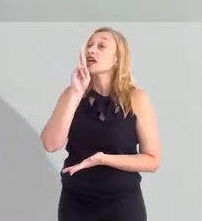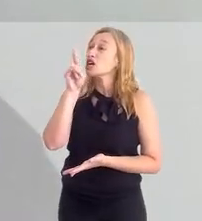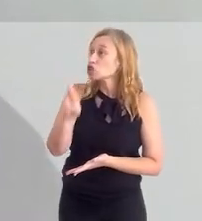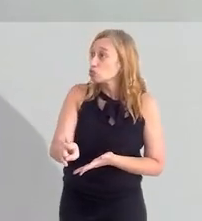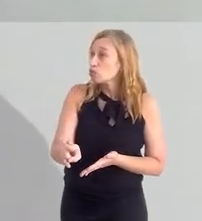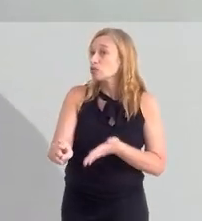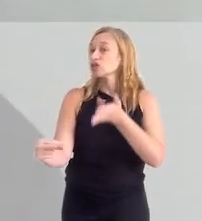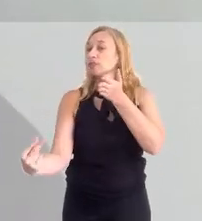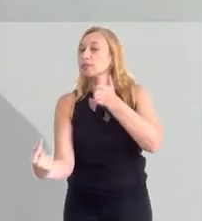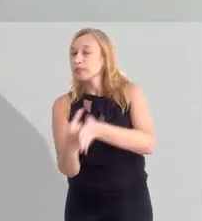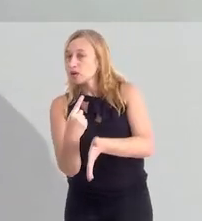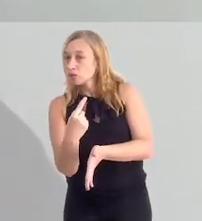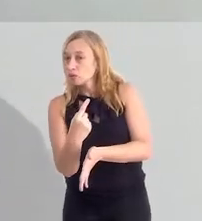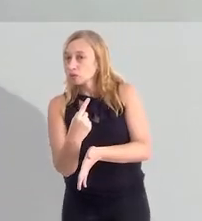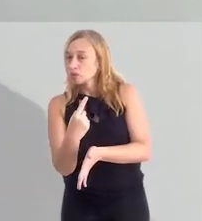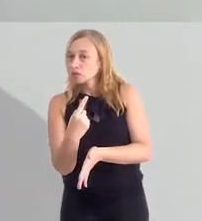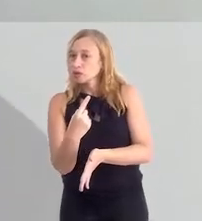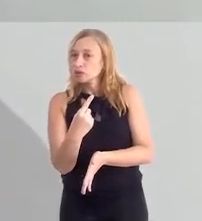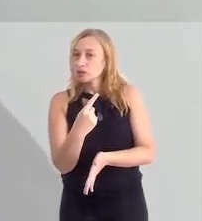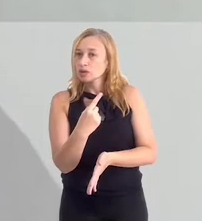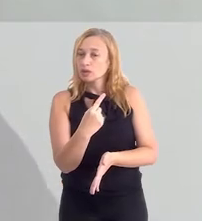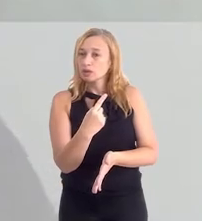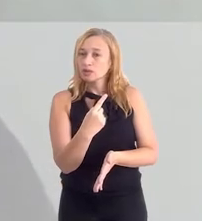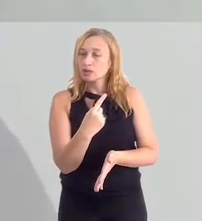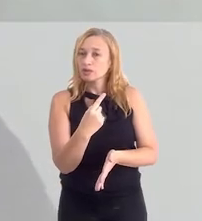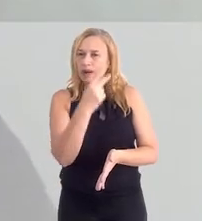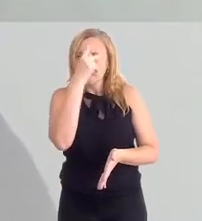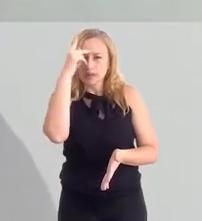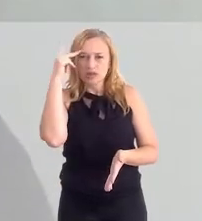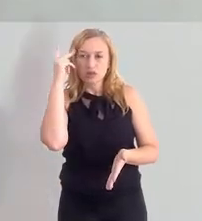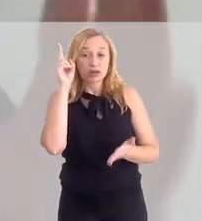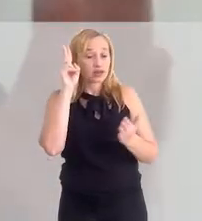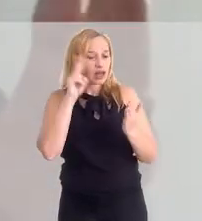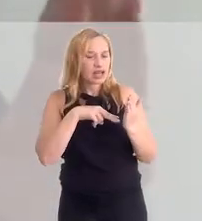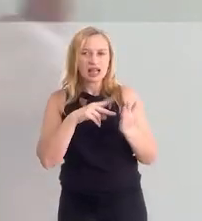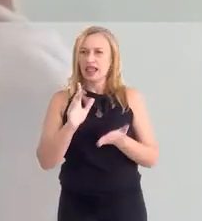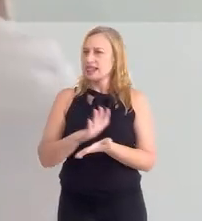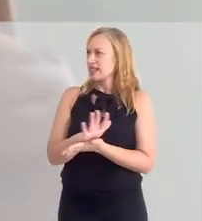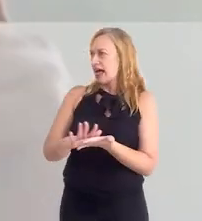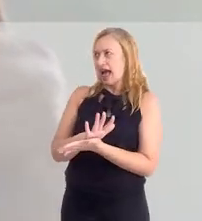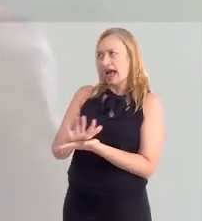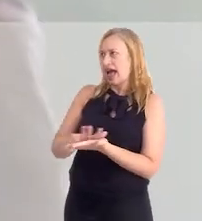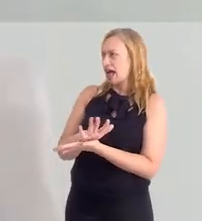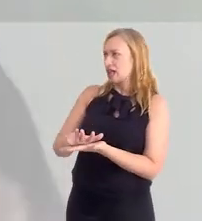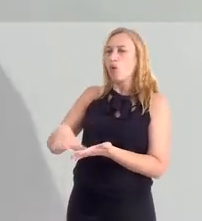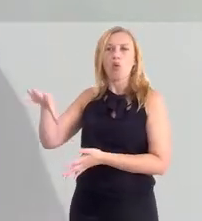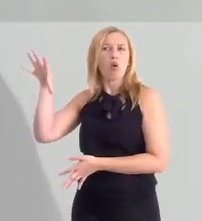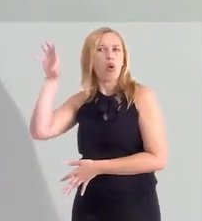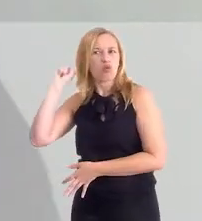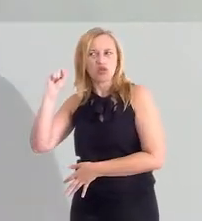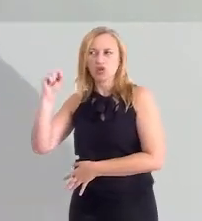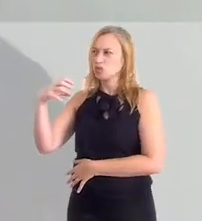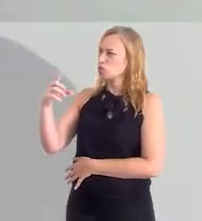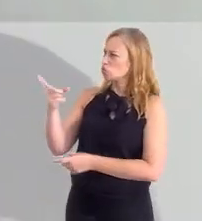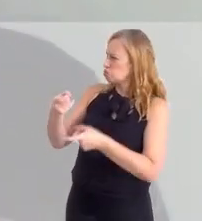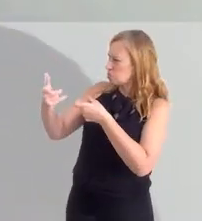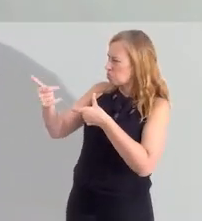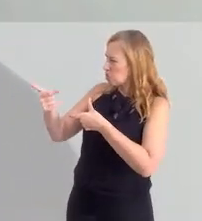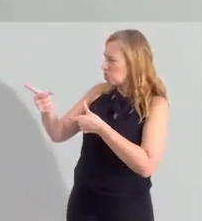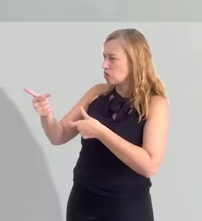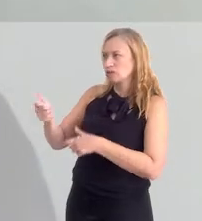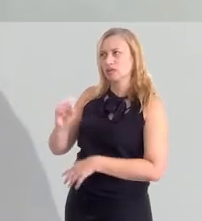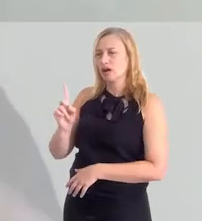responde a alguma pergunta para o interlocutor que não está nomeado. Nonada, tiros que o senhor ouviu. Então,